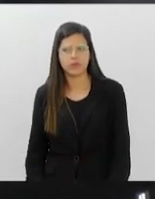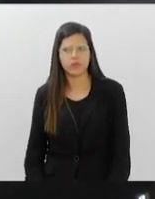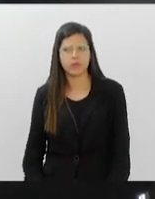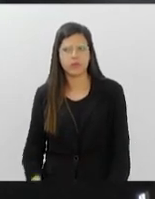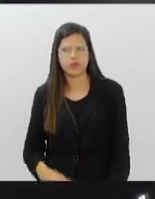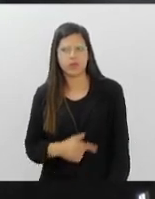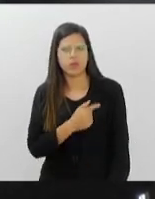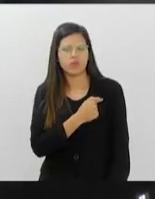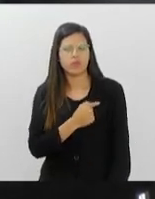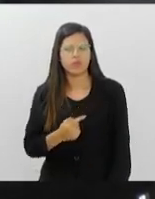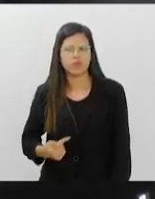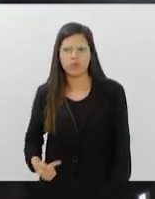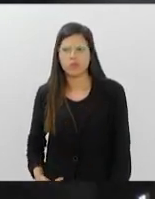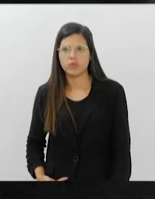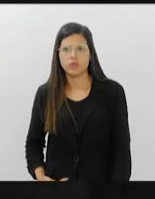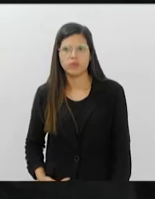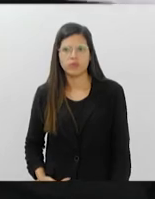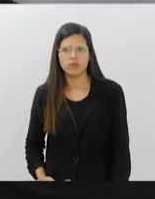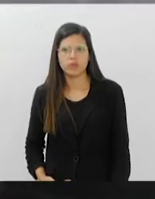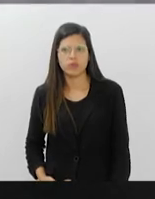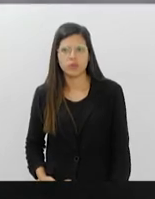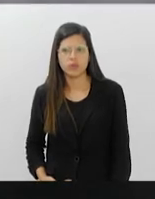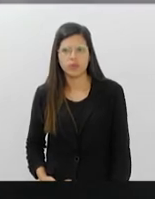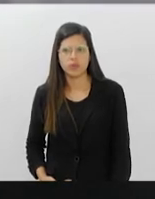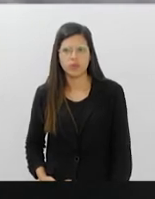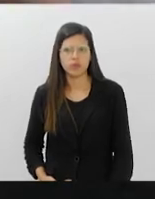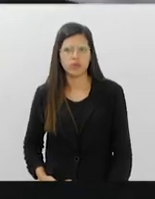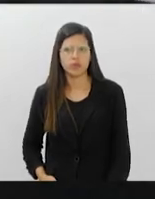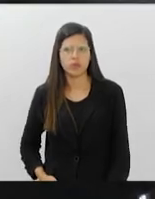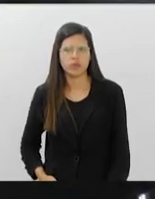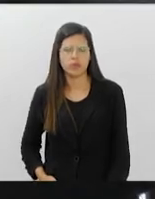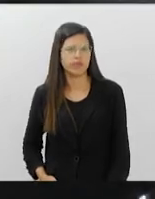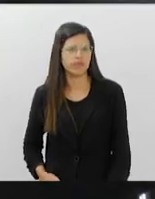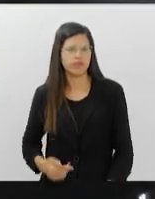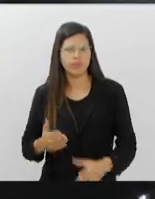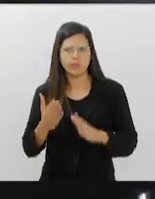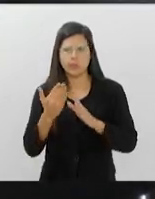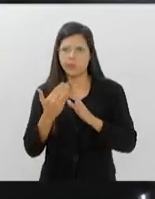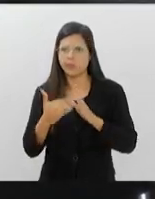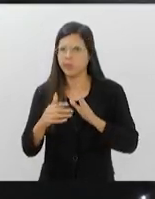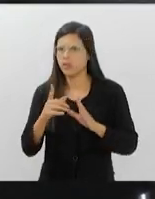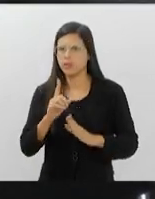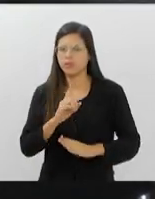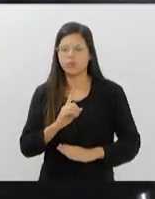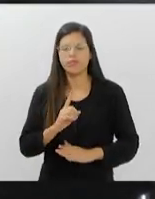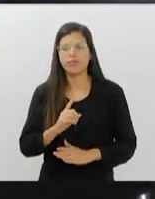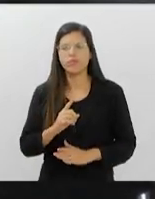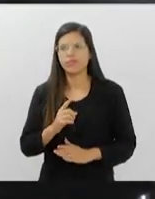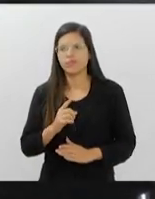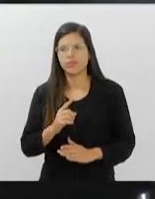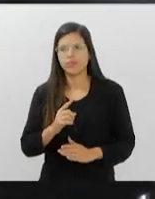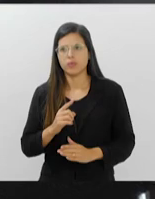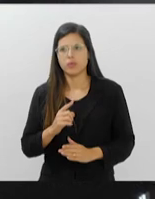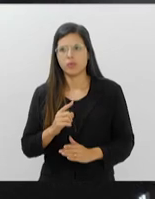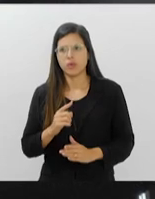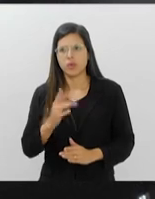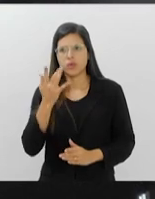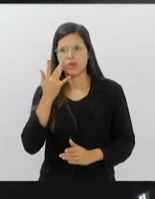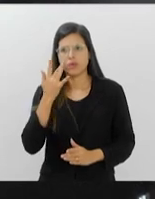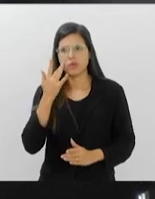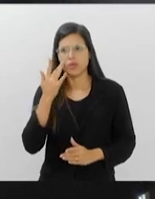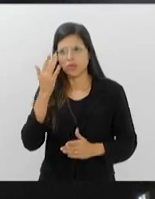não mandou os projetos para casa. Possivelmente, deve ter entregue ao